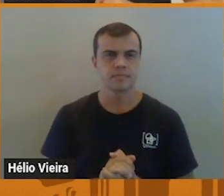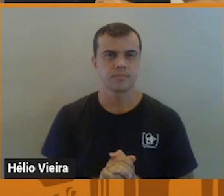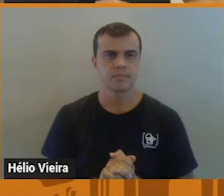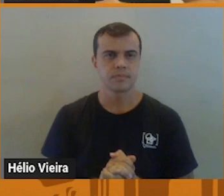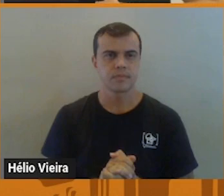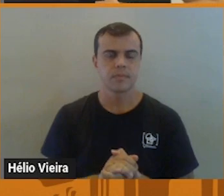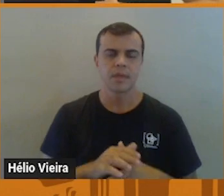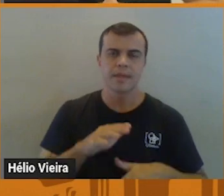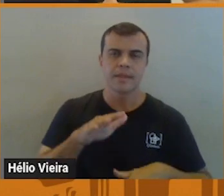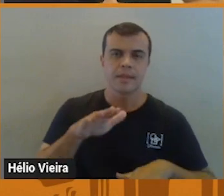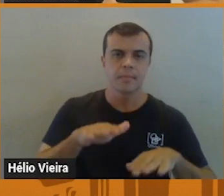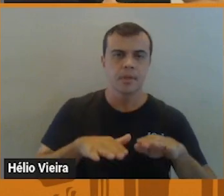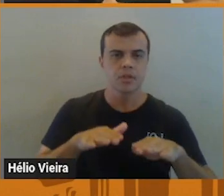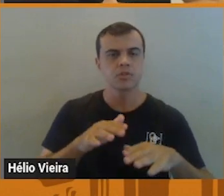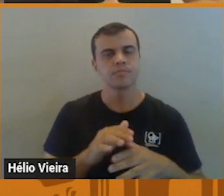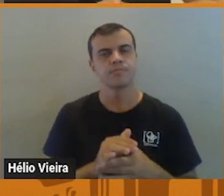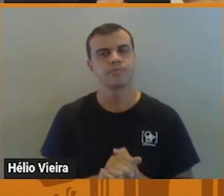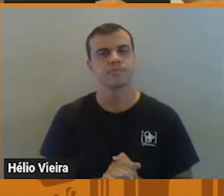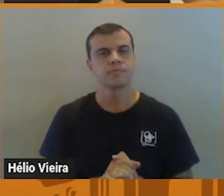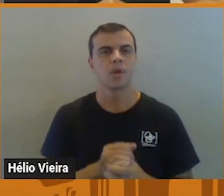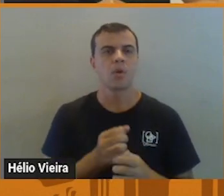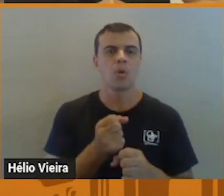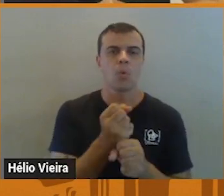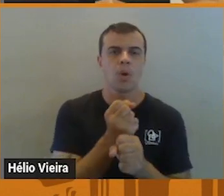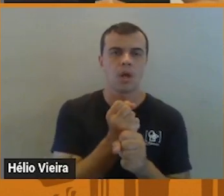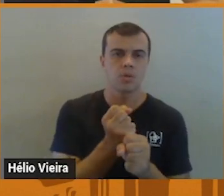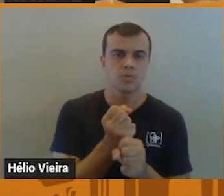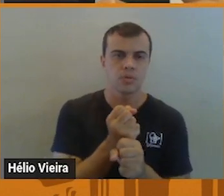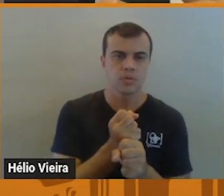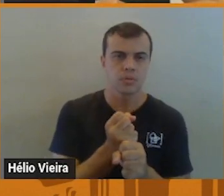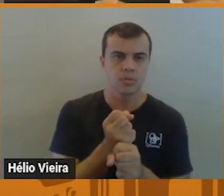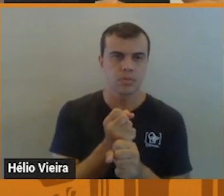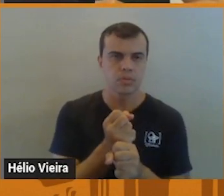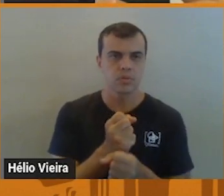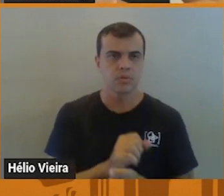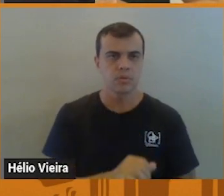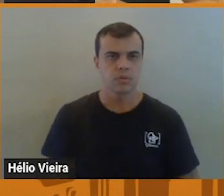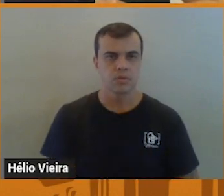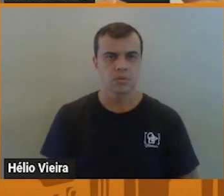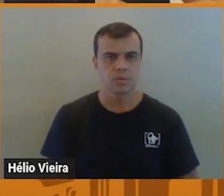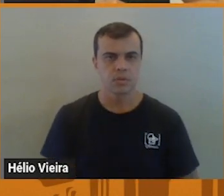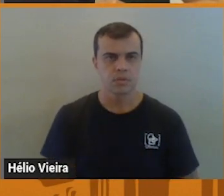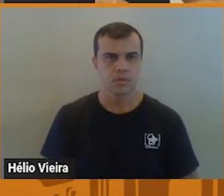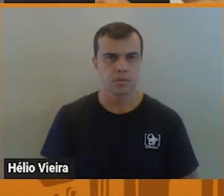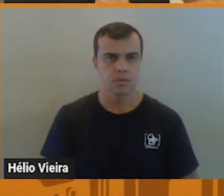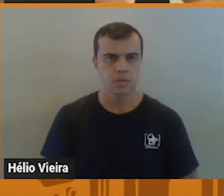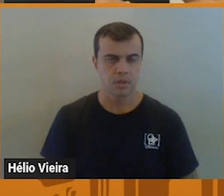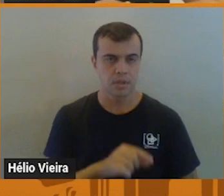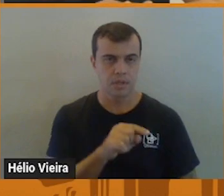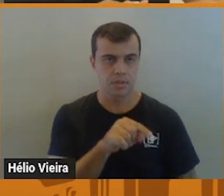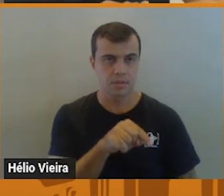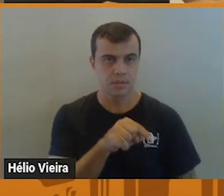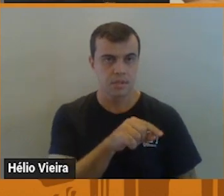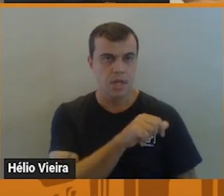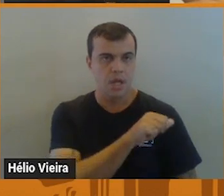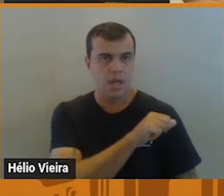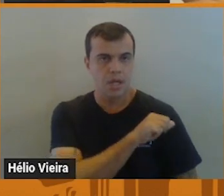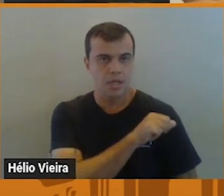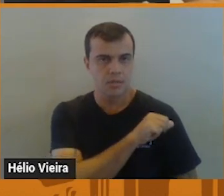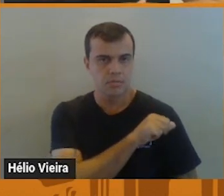de acordo com o ano, né, que essa criança, que esses